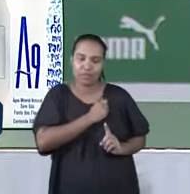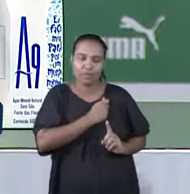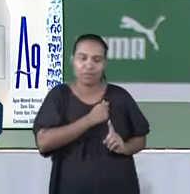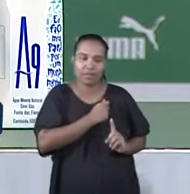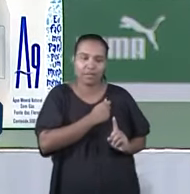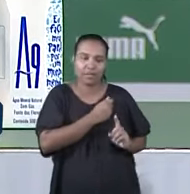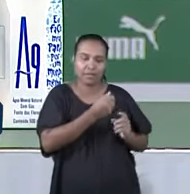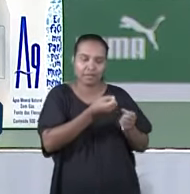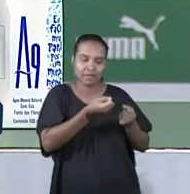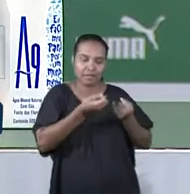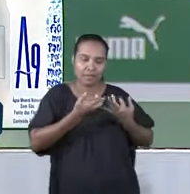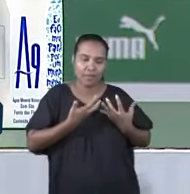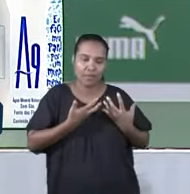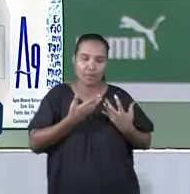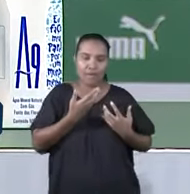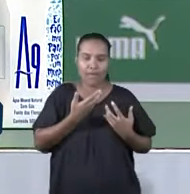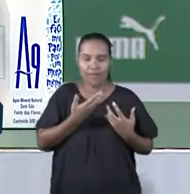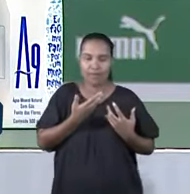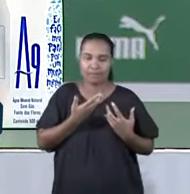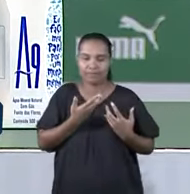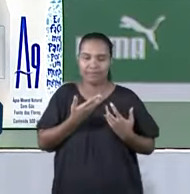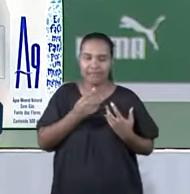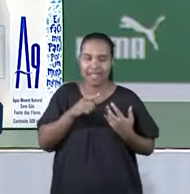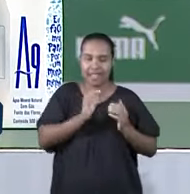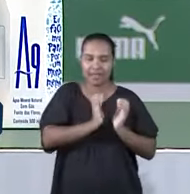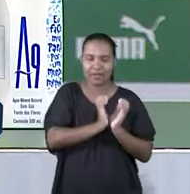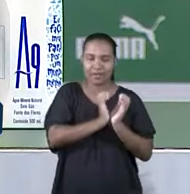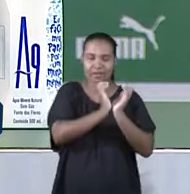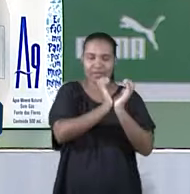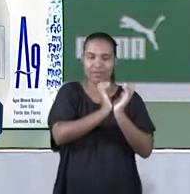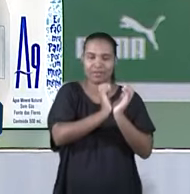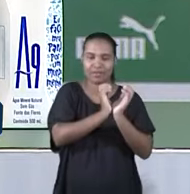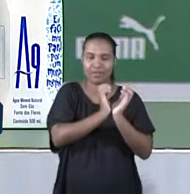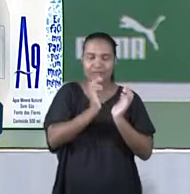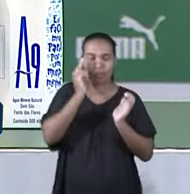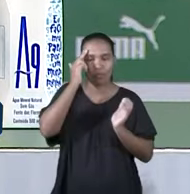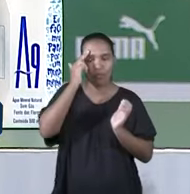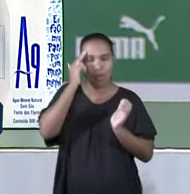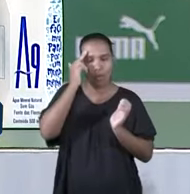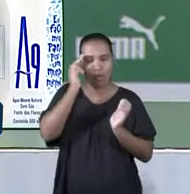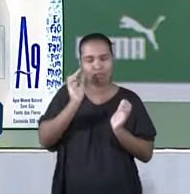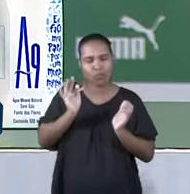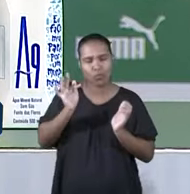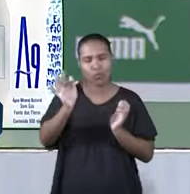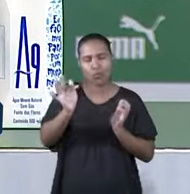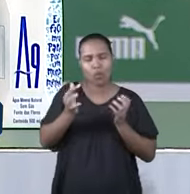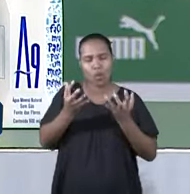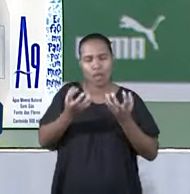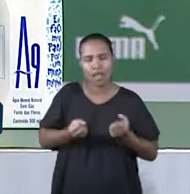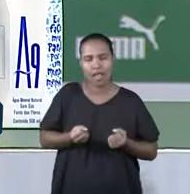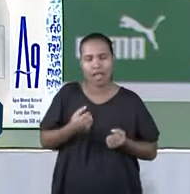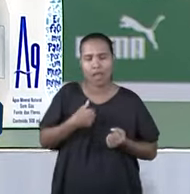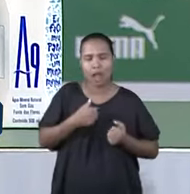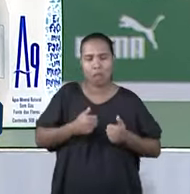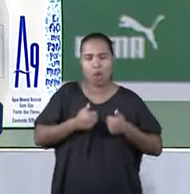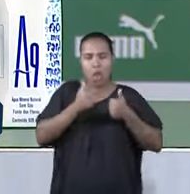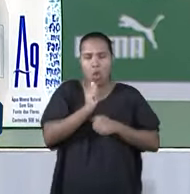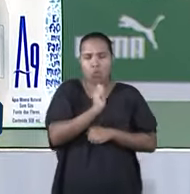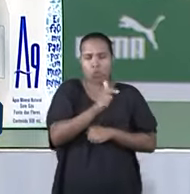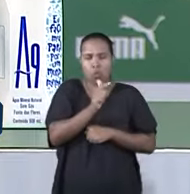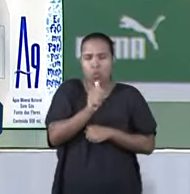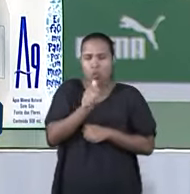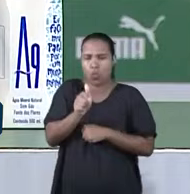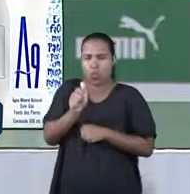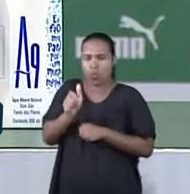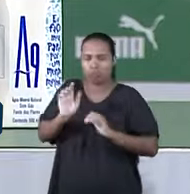ao mesmo nível do que o título. Acho que nem nos meus sonhos, como te disse, eu não estou aqui para ser melhor do que ninguém ou ser